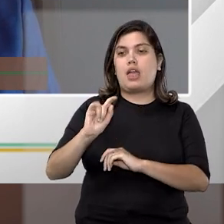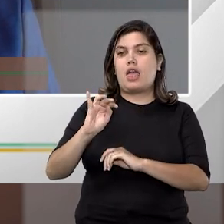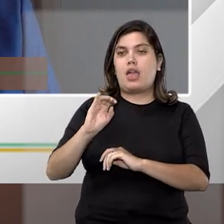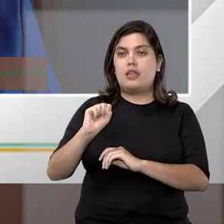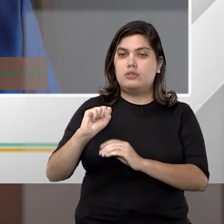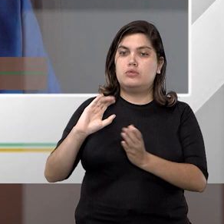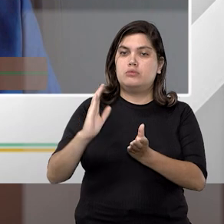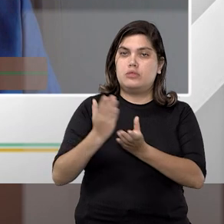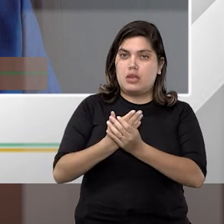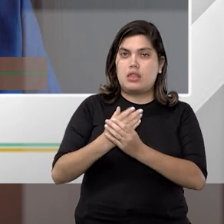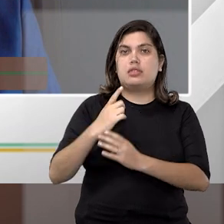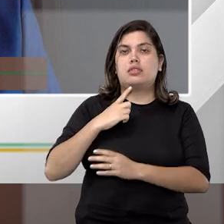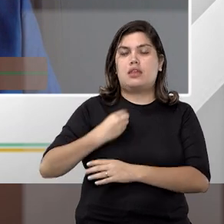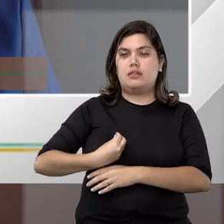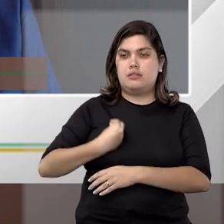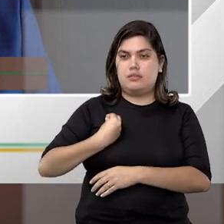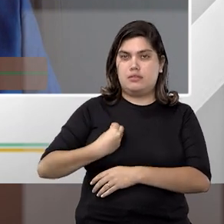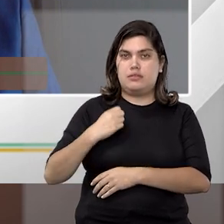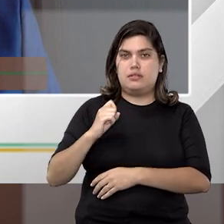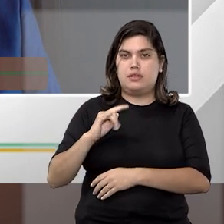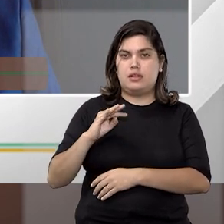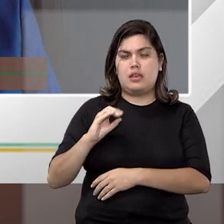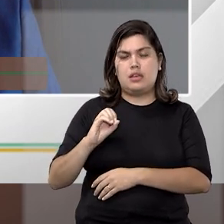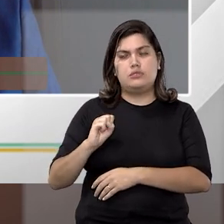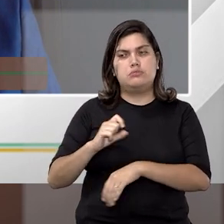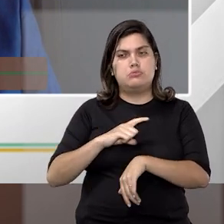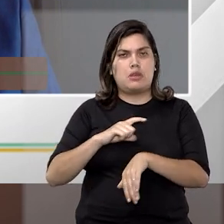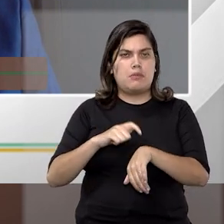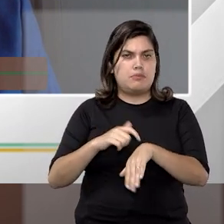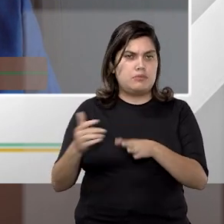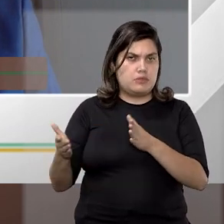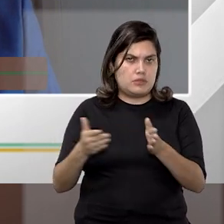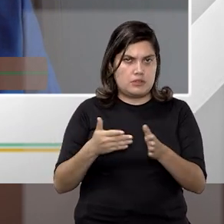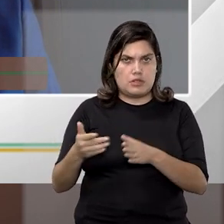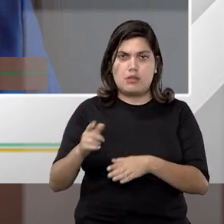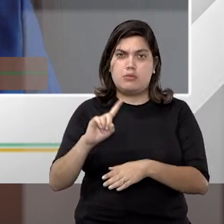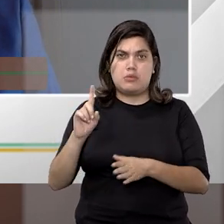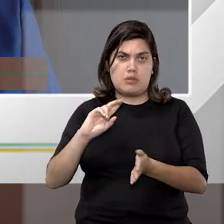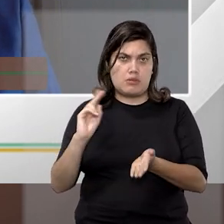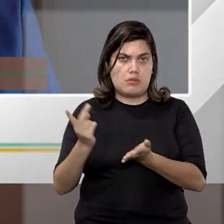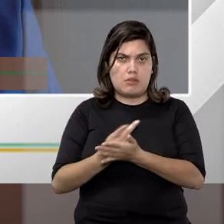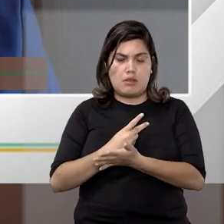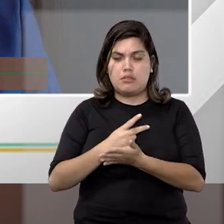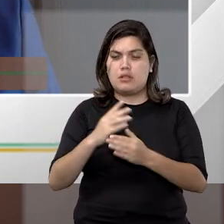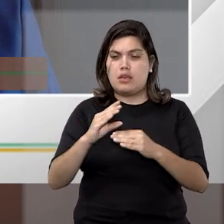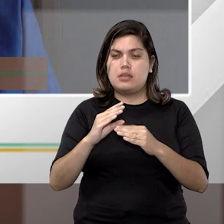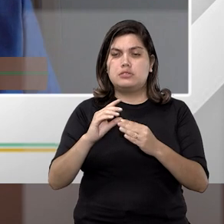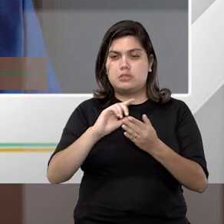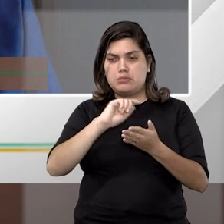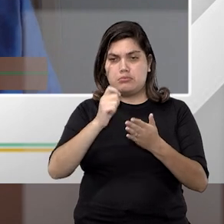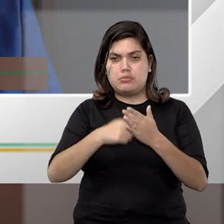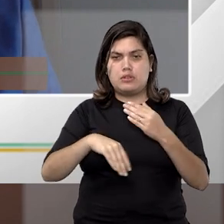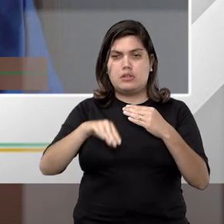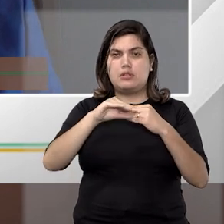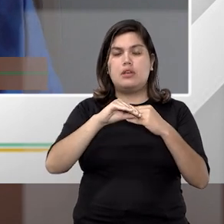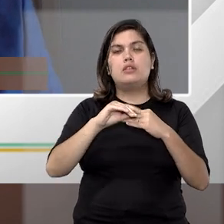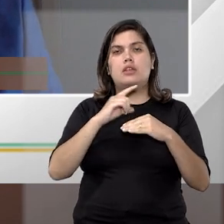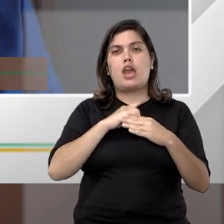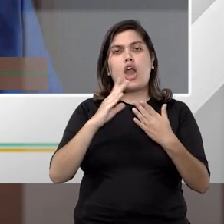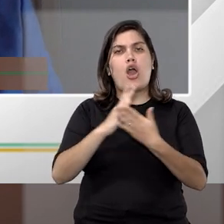qual e processuais ficam sobrestados por certo tempo não corre prescrição nesse período